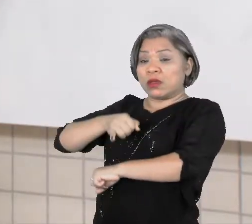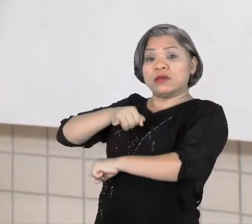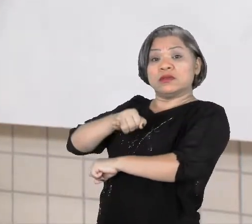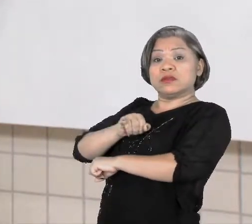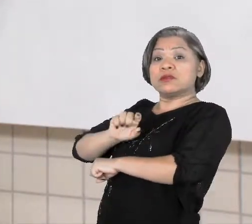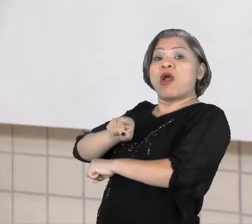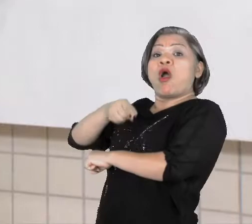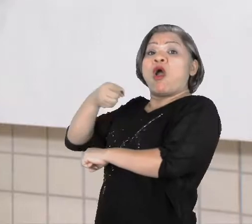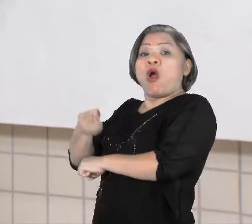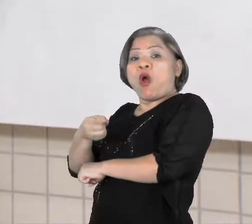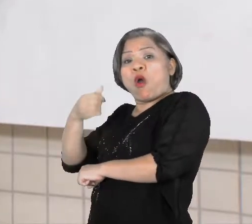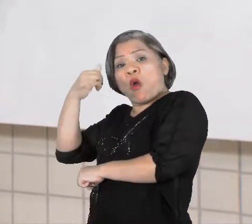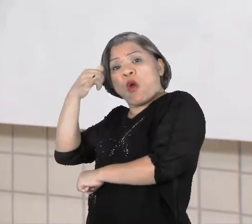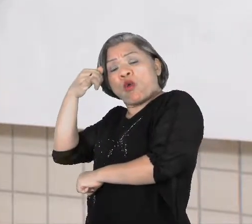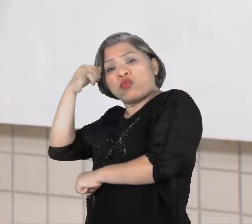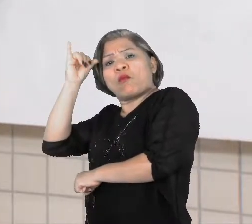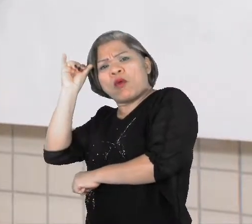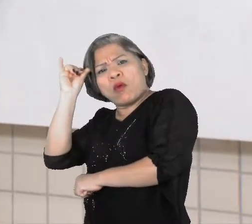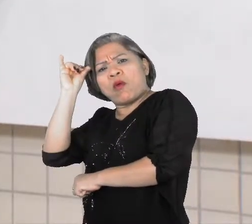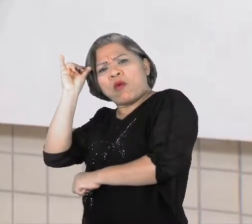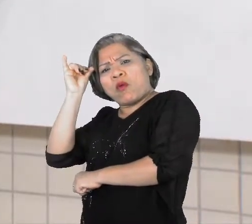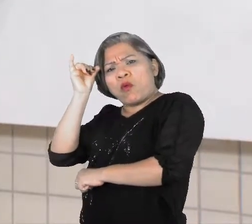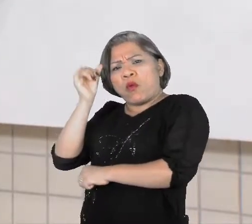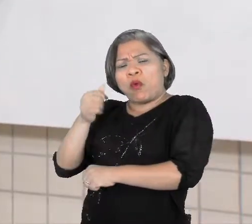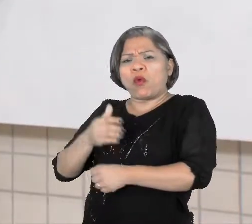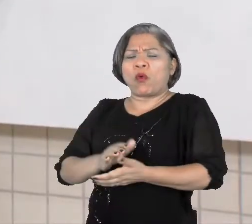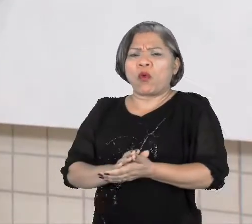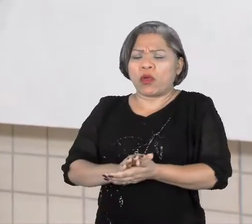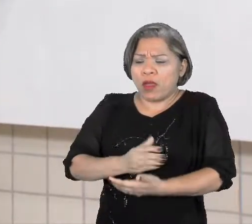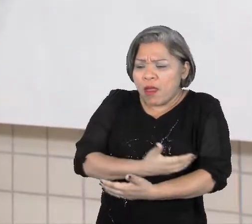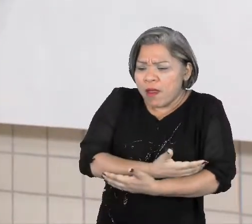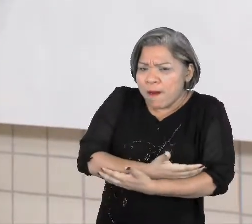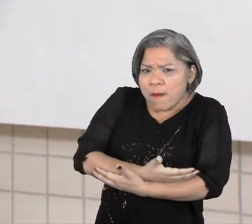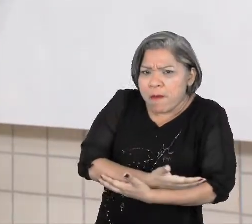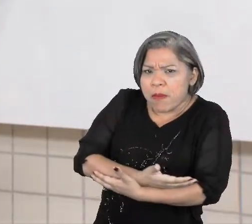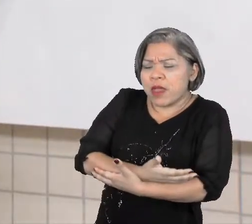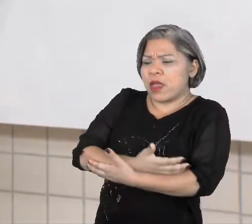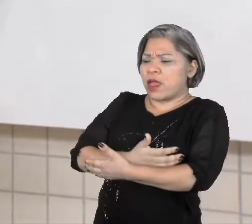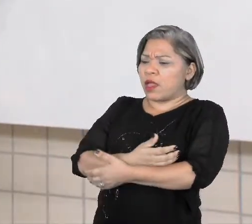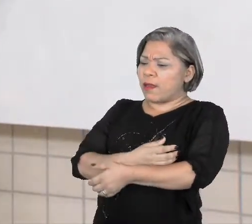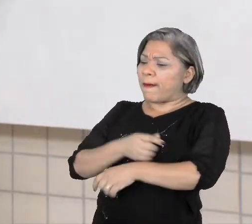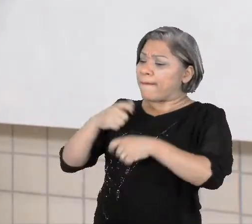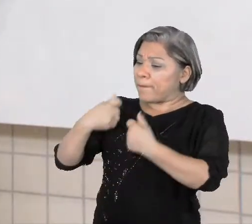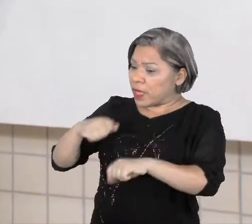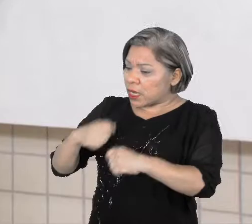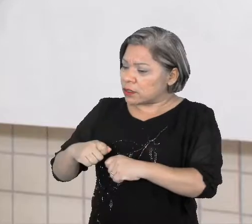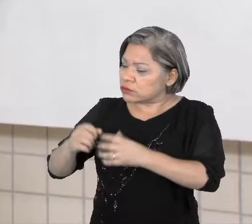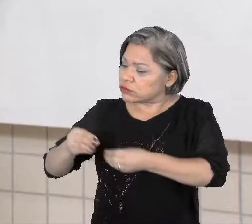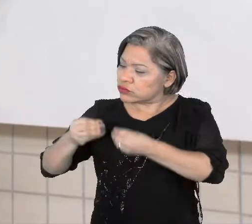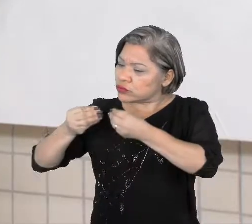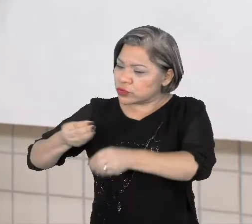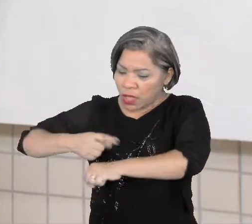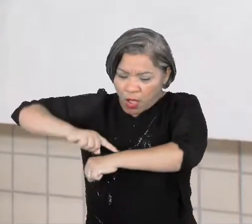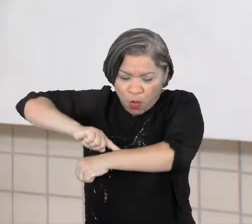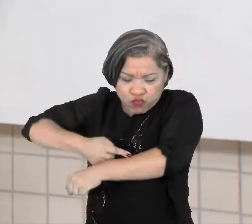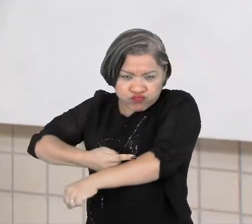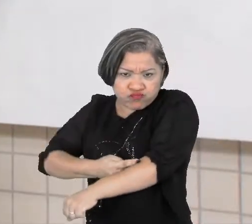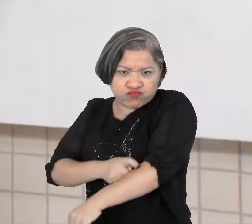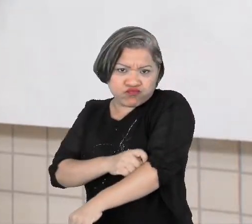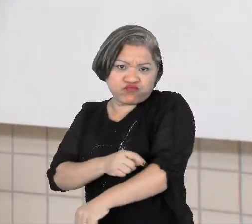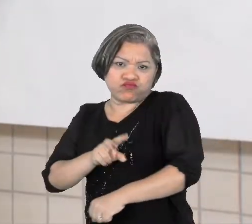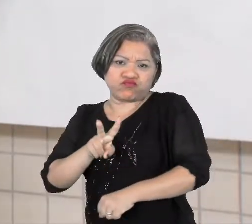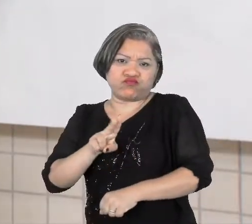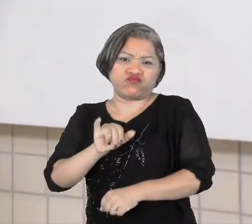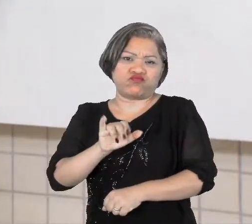outro boi, outro bezerro, precisa receber uma dose a mais de proteína, já é possível prever se o